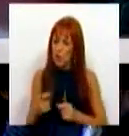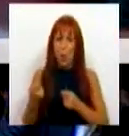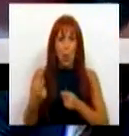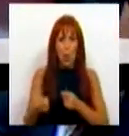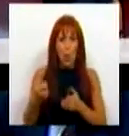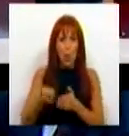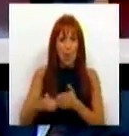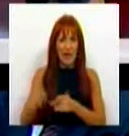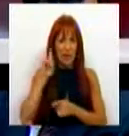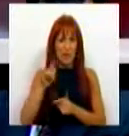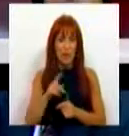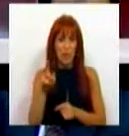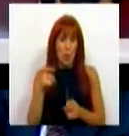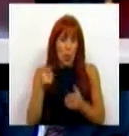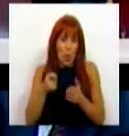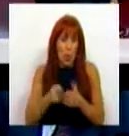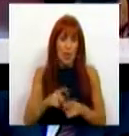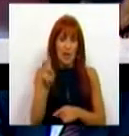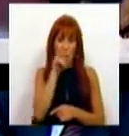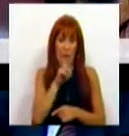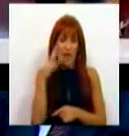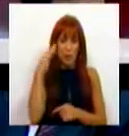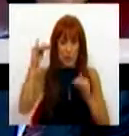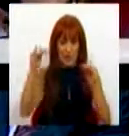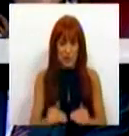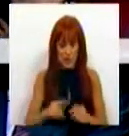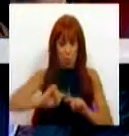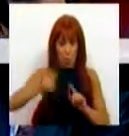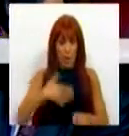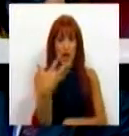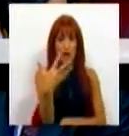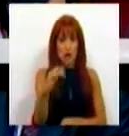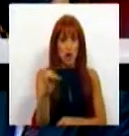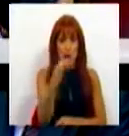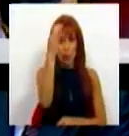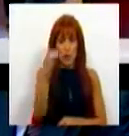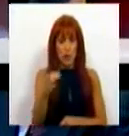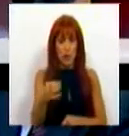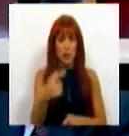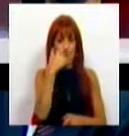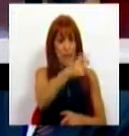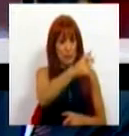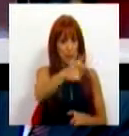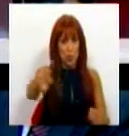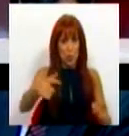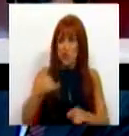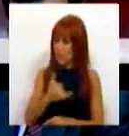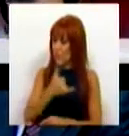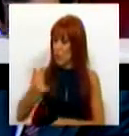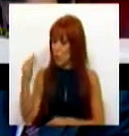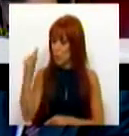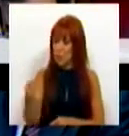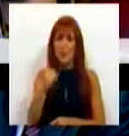preços. O preço do gás natural desceu este ano, 18% para os consumidores,